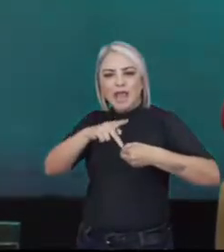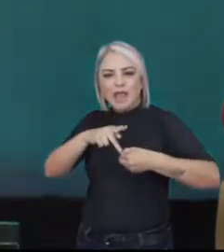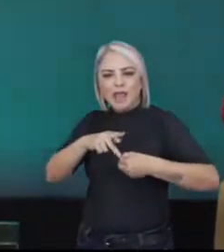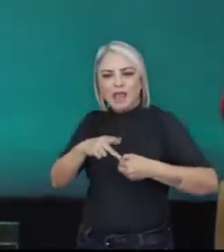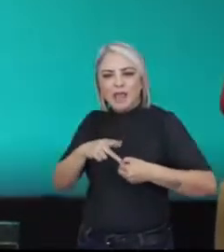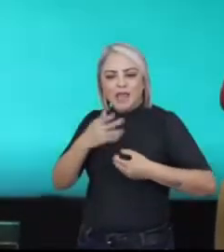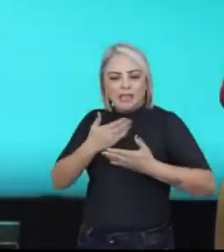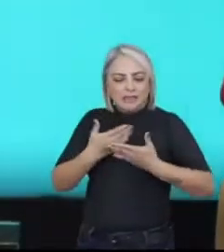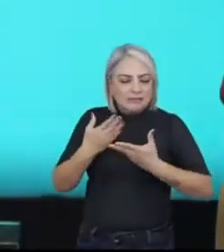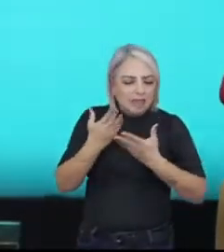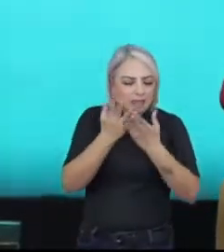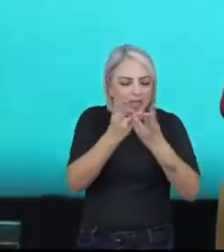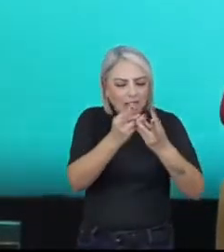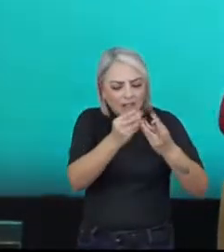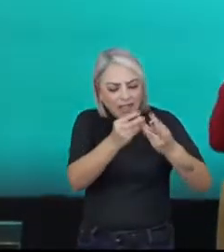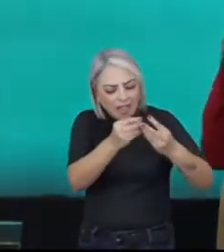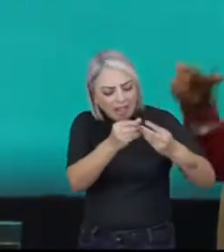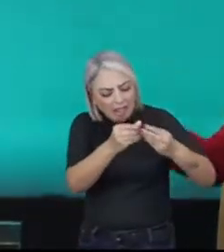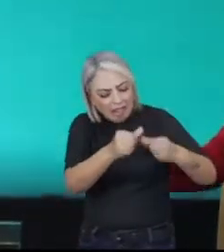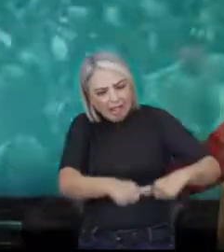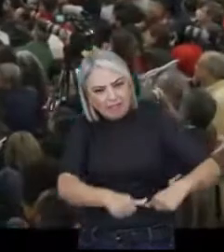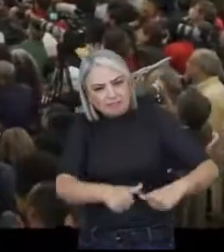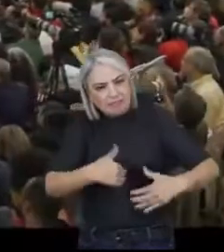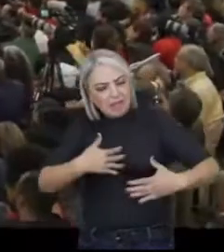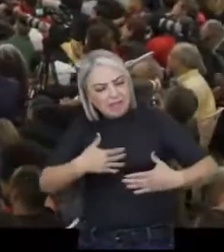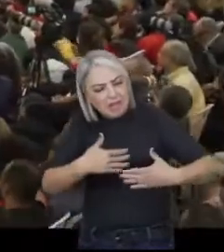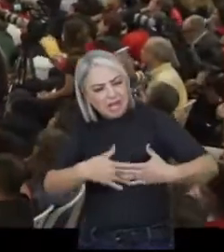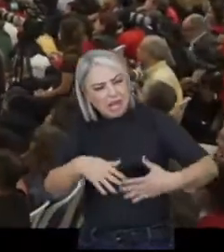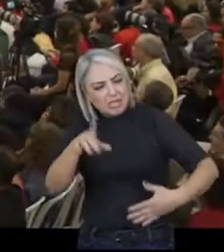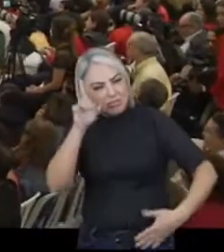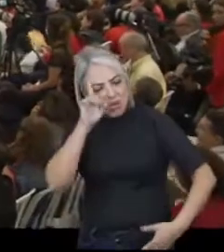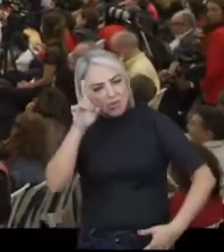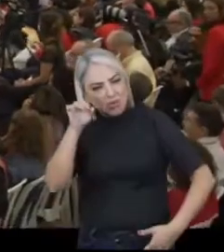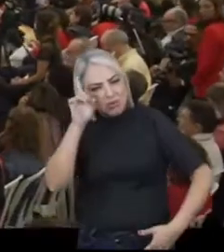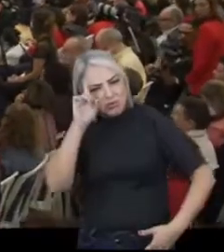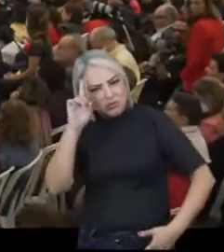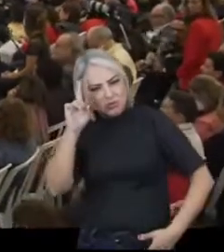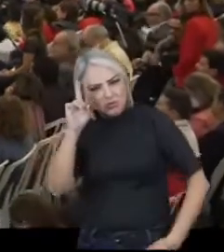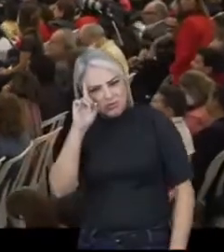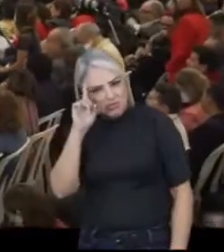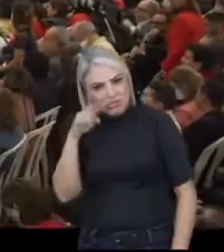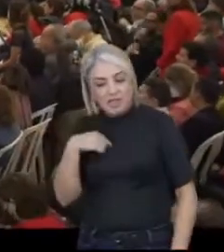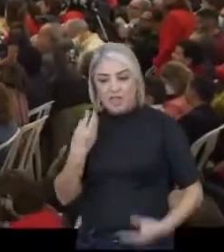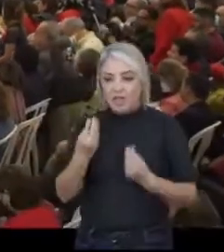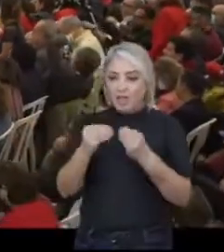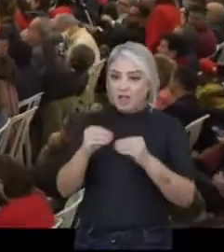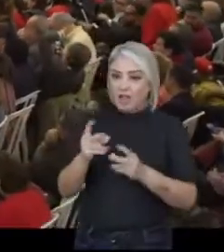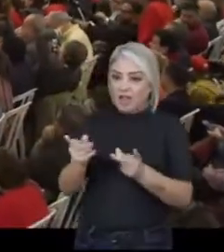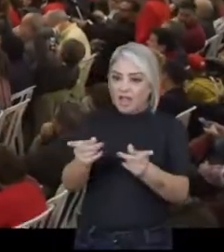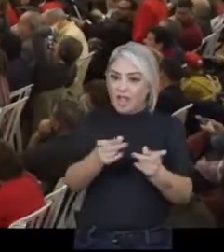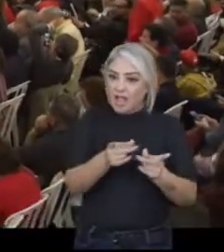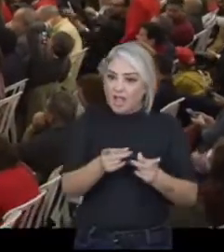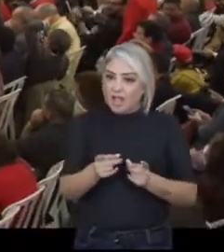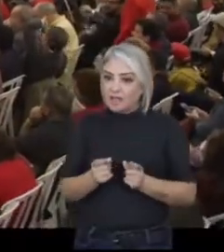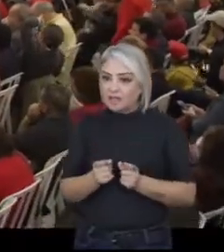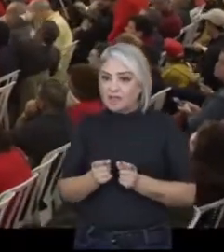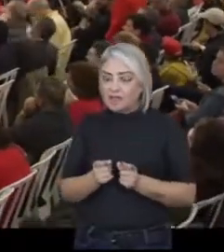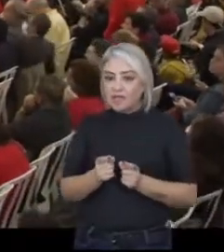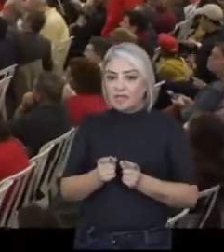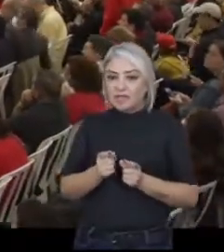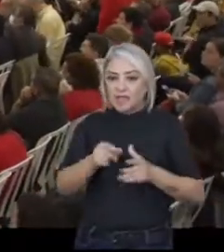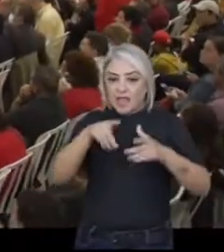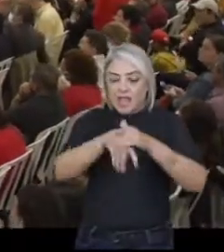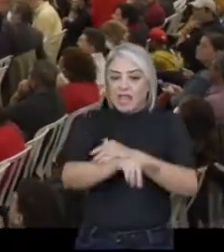e sucateada, dia após dia. Colocar à venda as reservas do pré-sal, entregar a